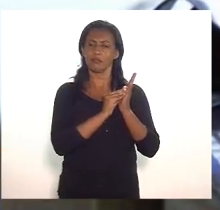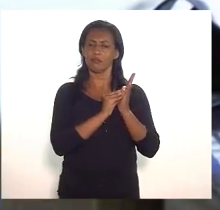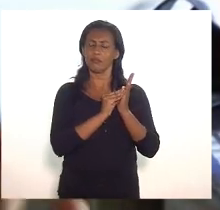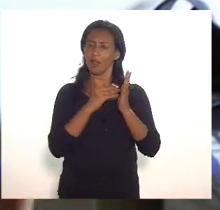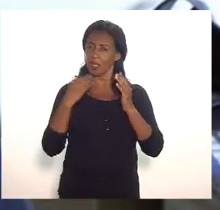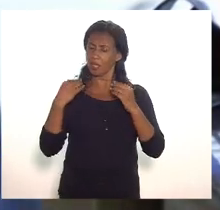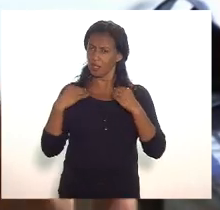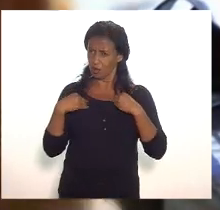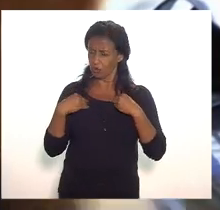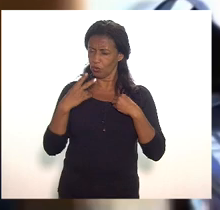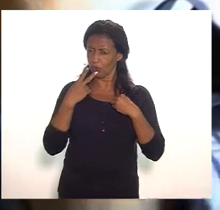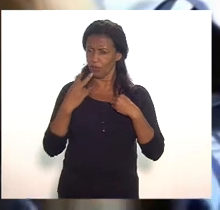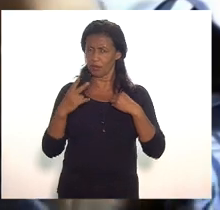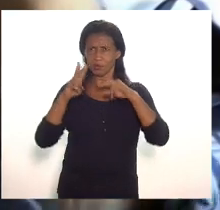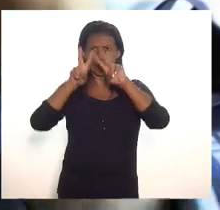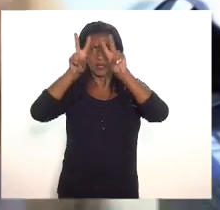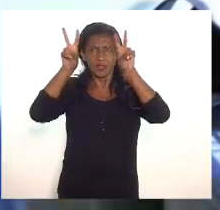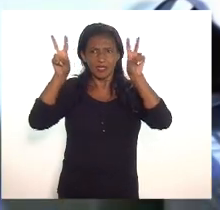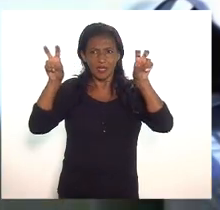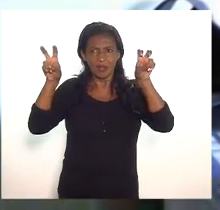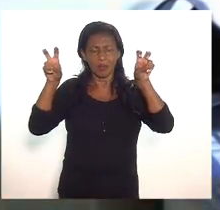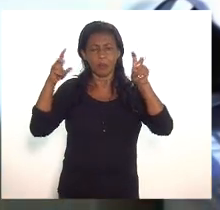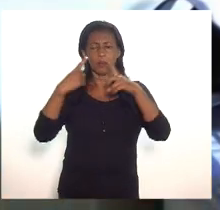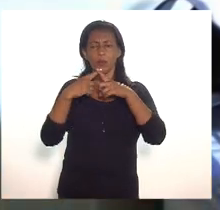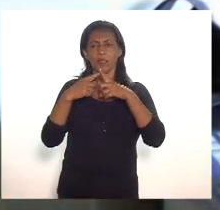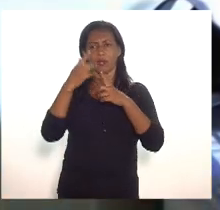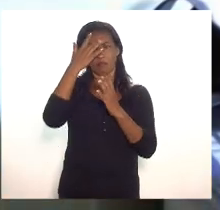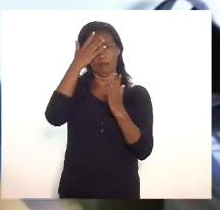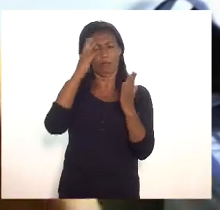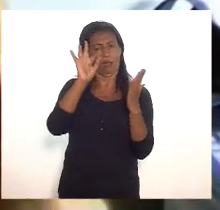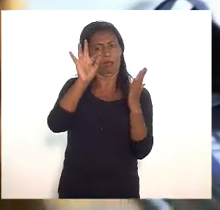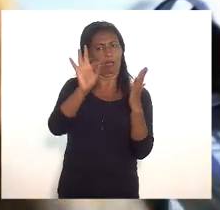tema porque quem assinou